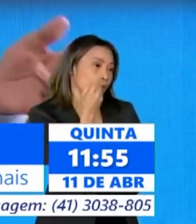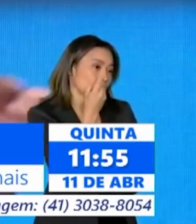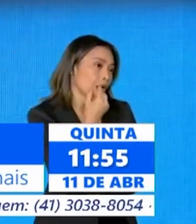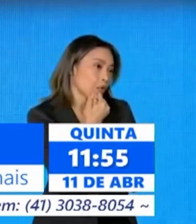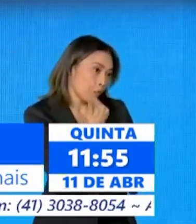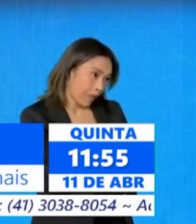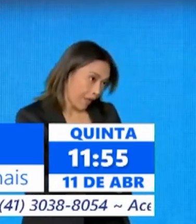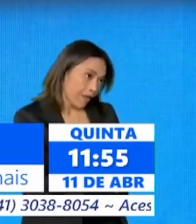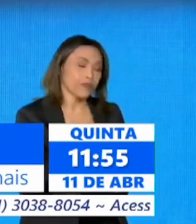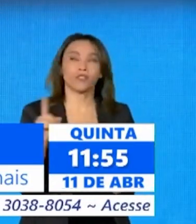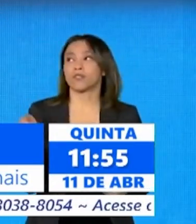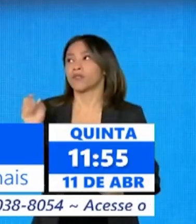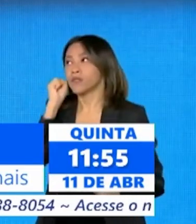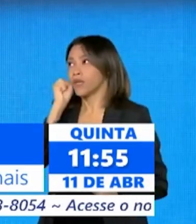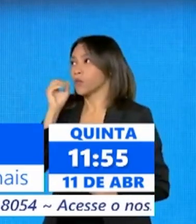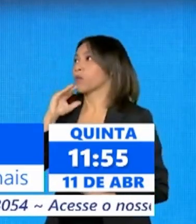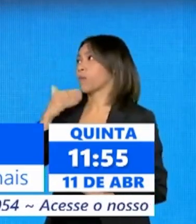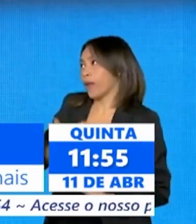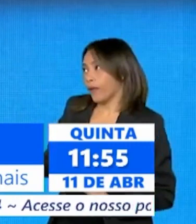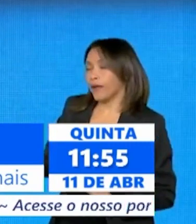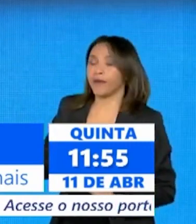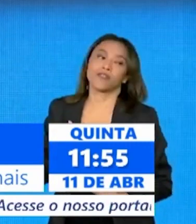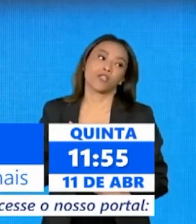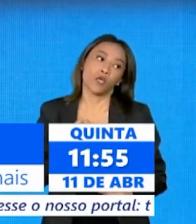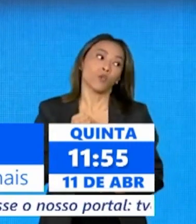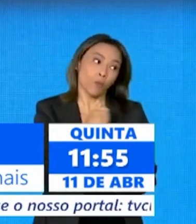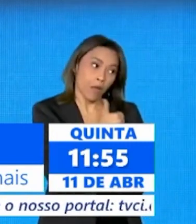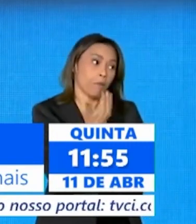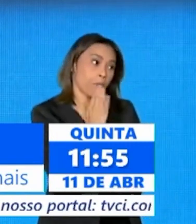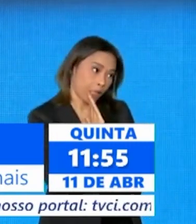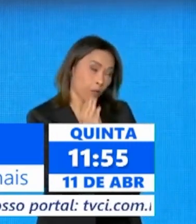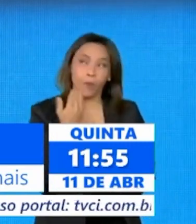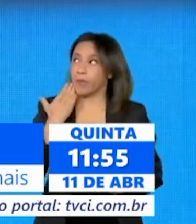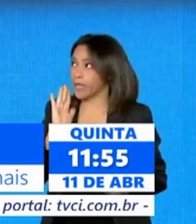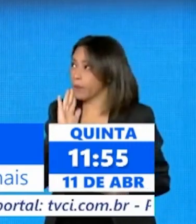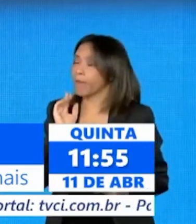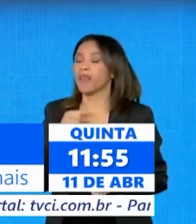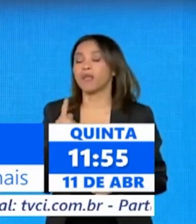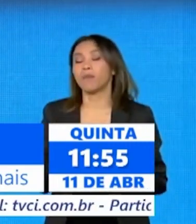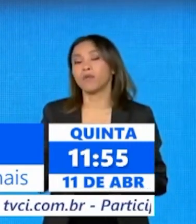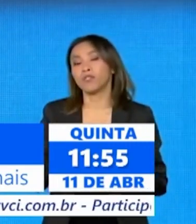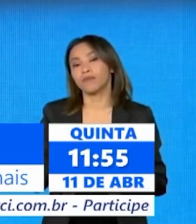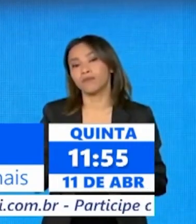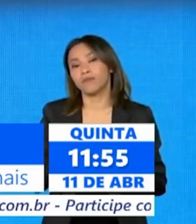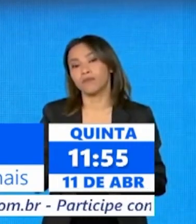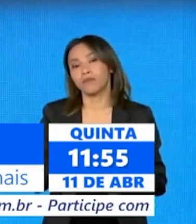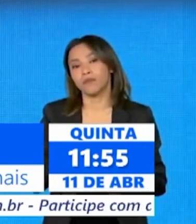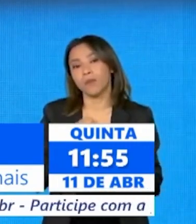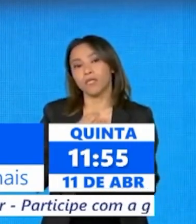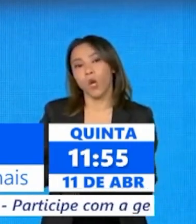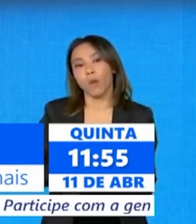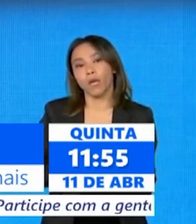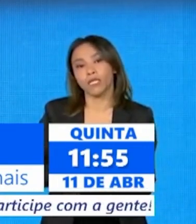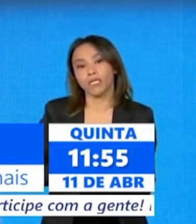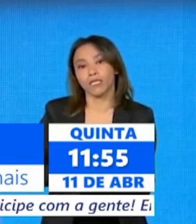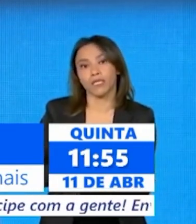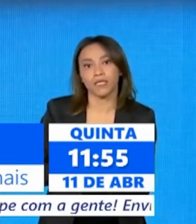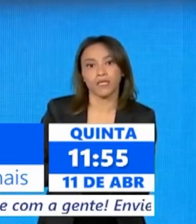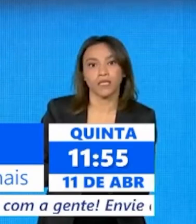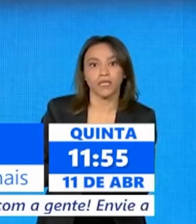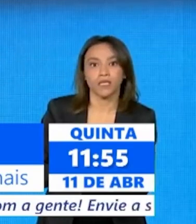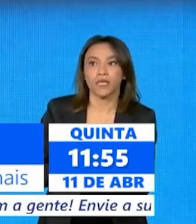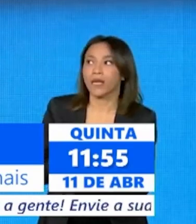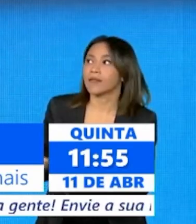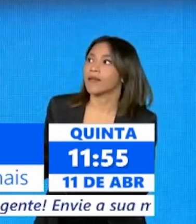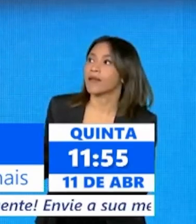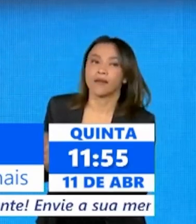da Silva, participou do resultado da seleção de propostas de 112 mil novas unidades habitacionais do